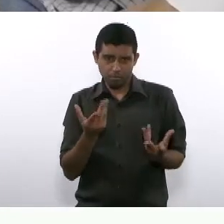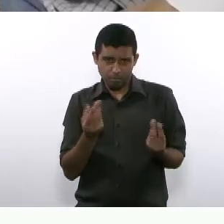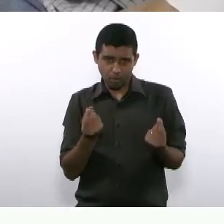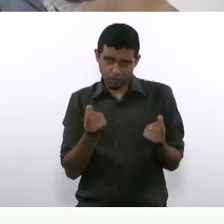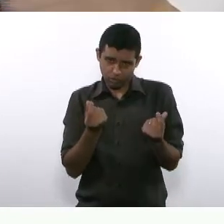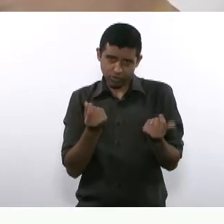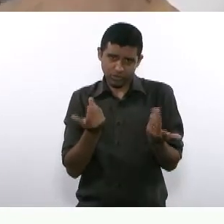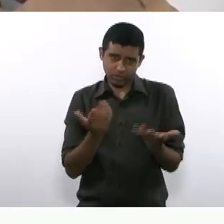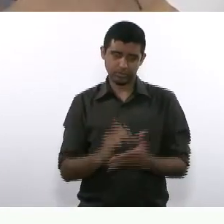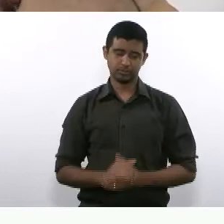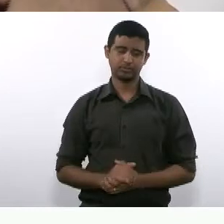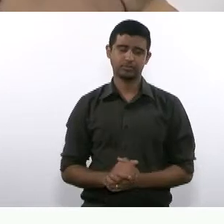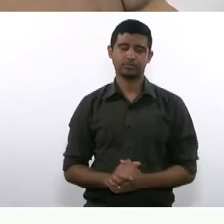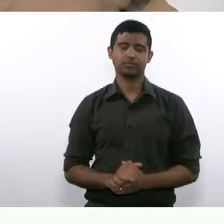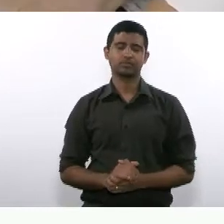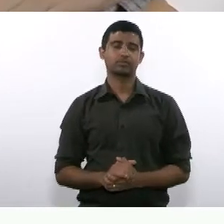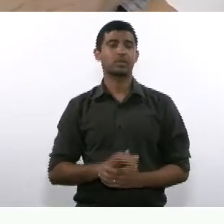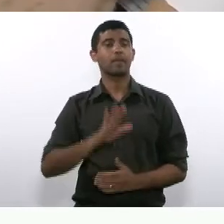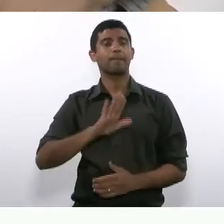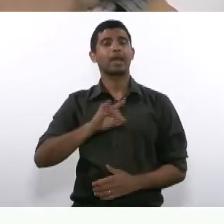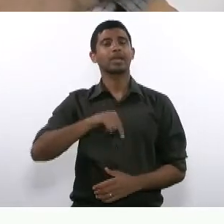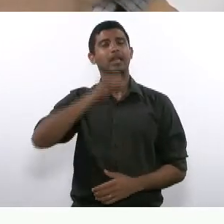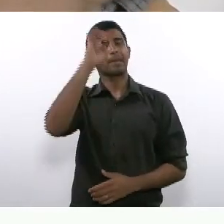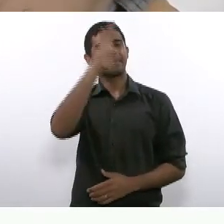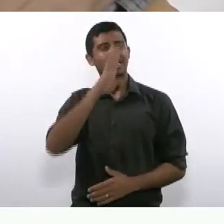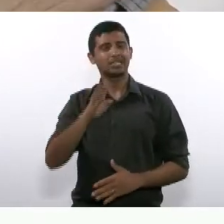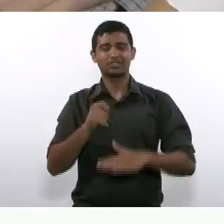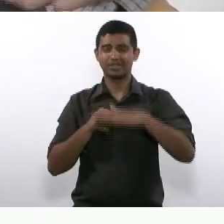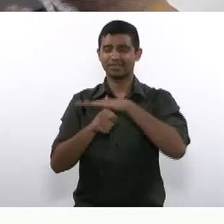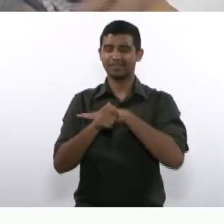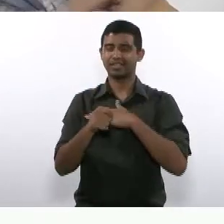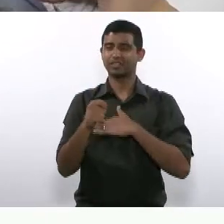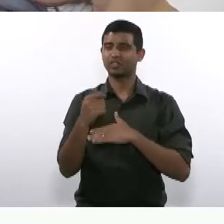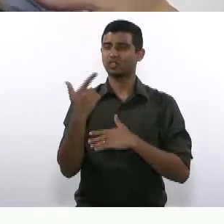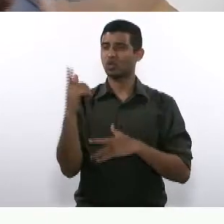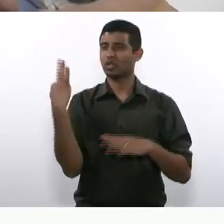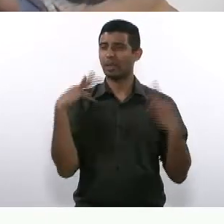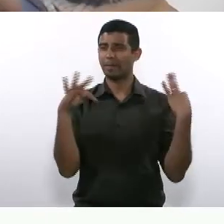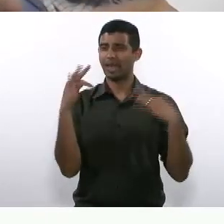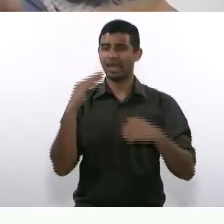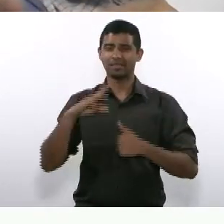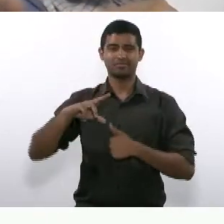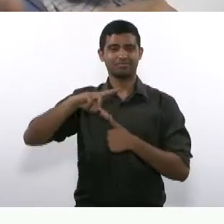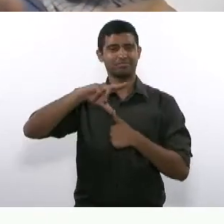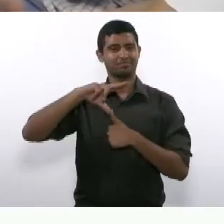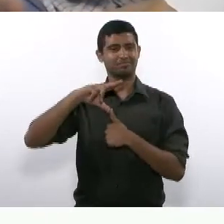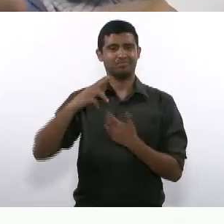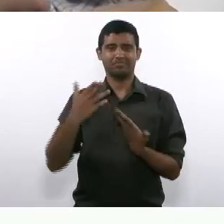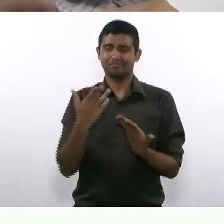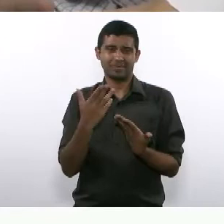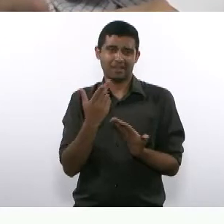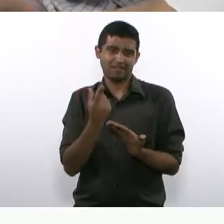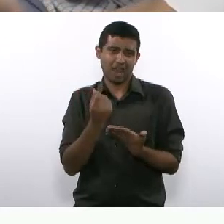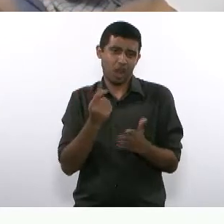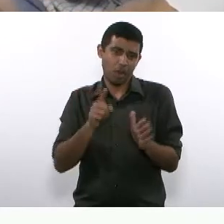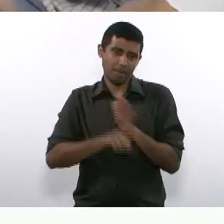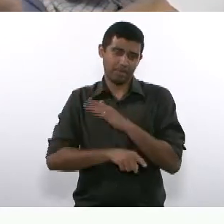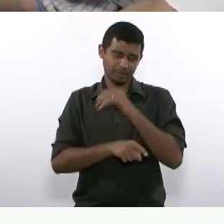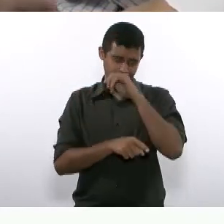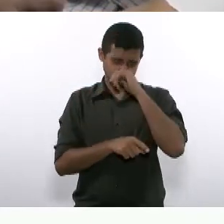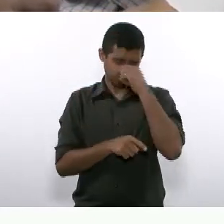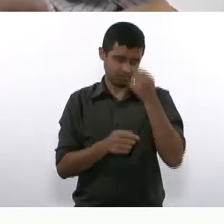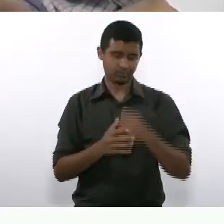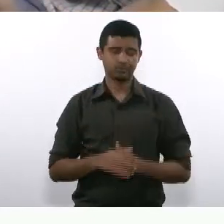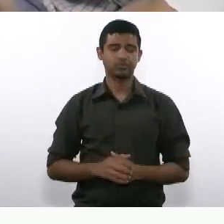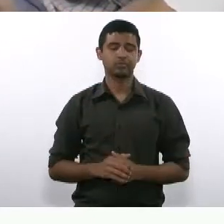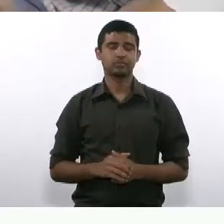dinheiro, mas o que o Brasil investe em turismo comparado com outros países da América Latina é um valor mínimo. A gente investe muito